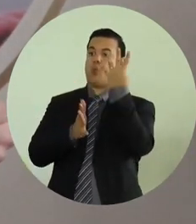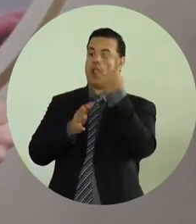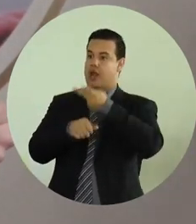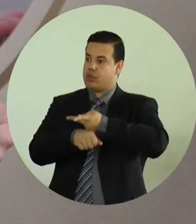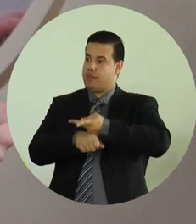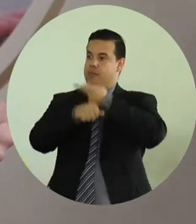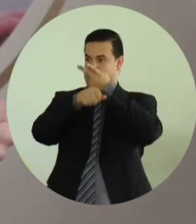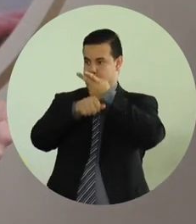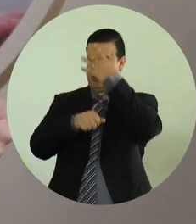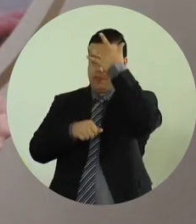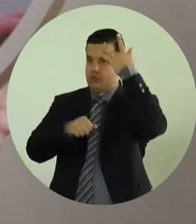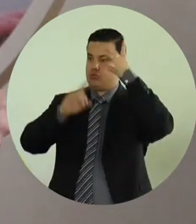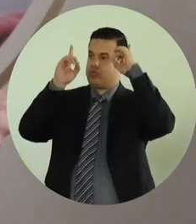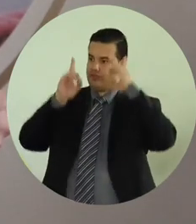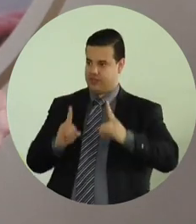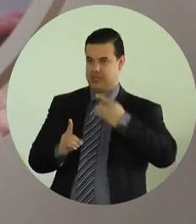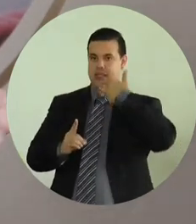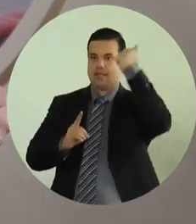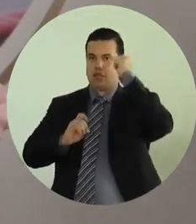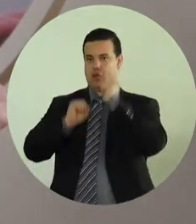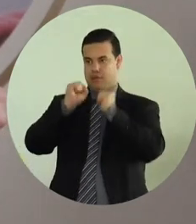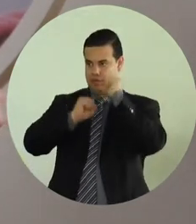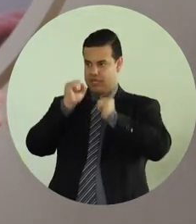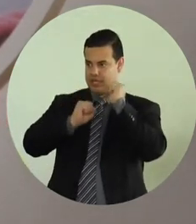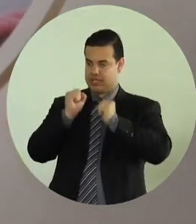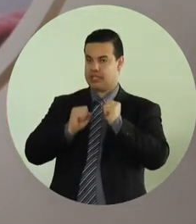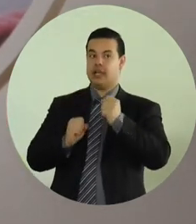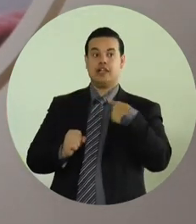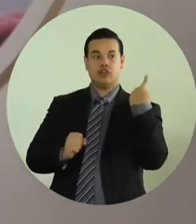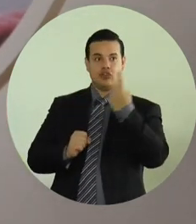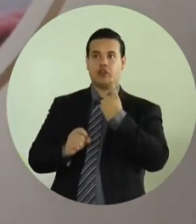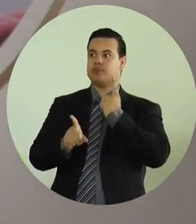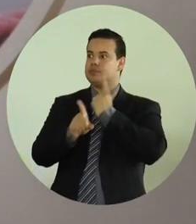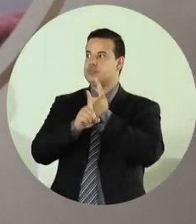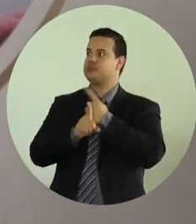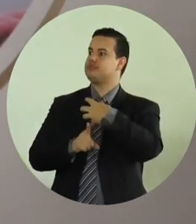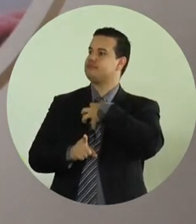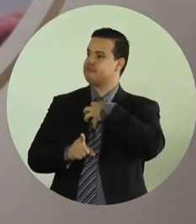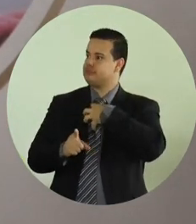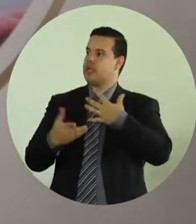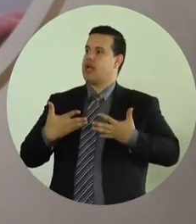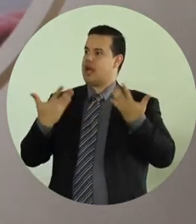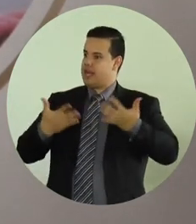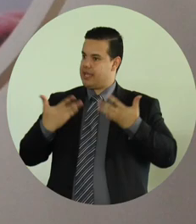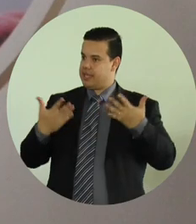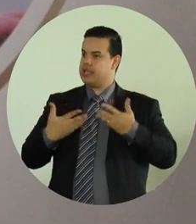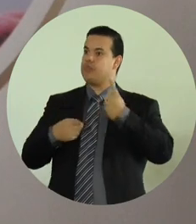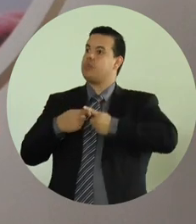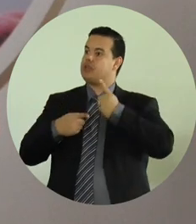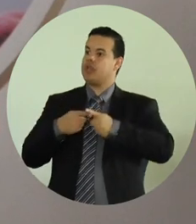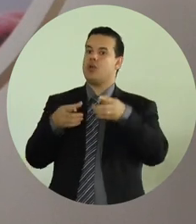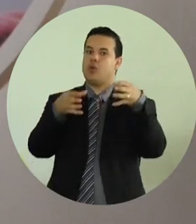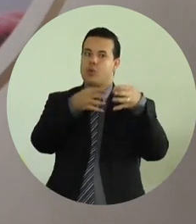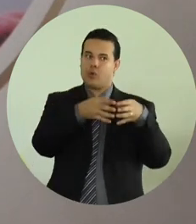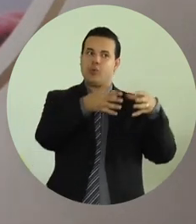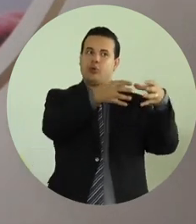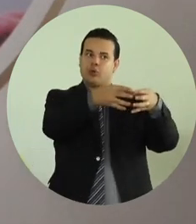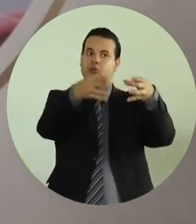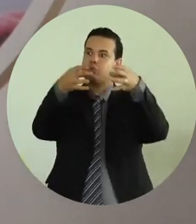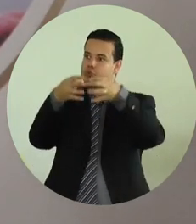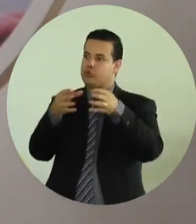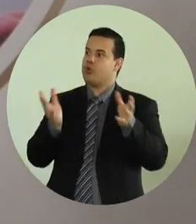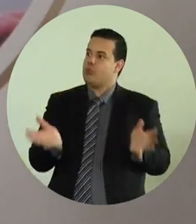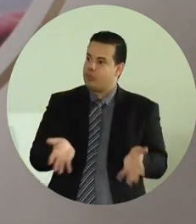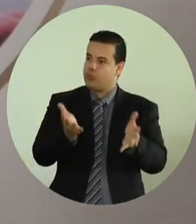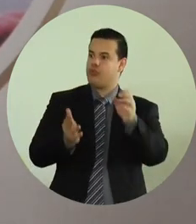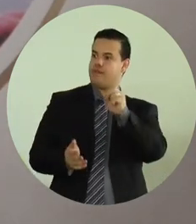Trabalhadores com Deficiência, constatando com grande alegria a atitude cada vez mais crescente de organizações em promover e valorizar